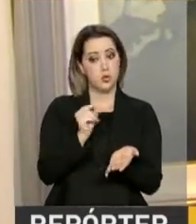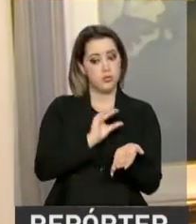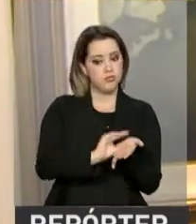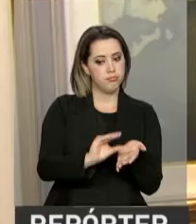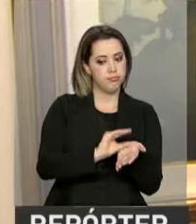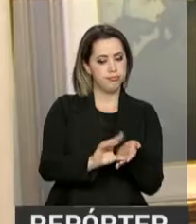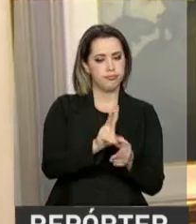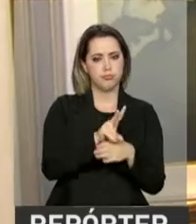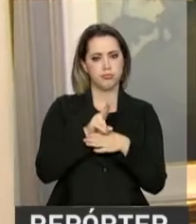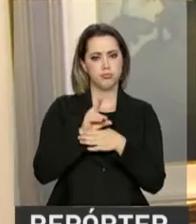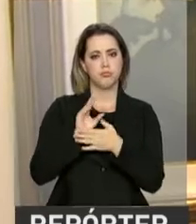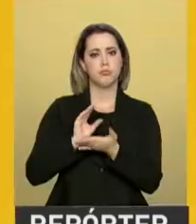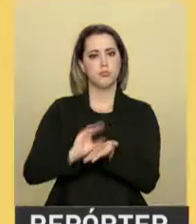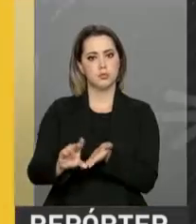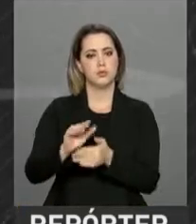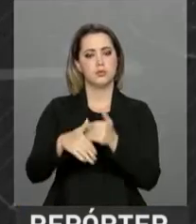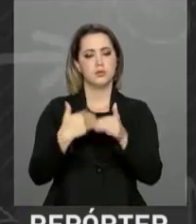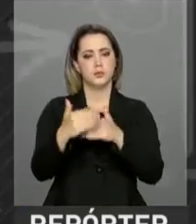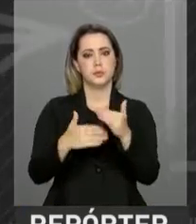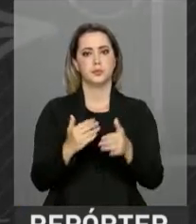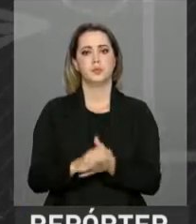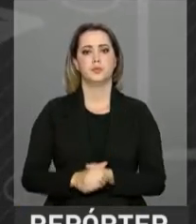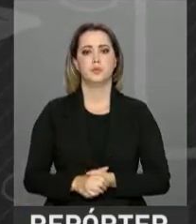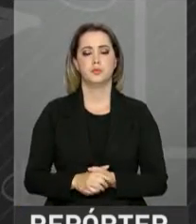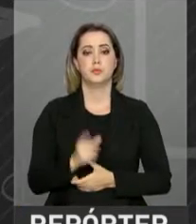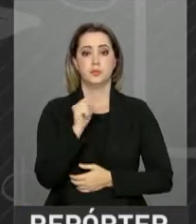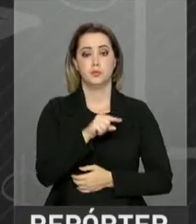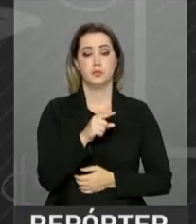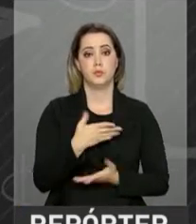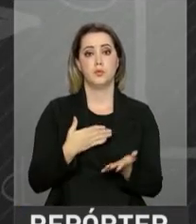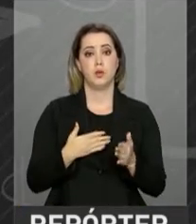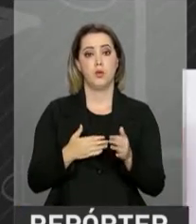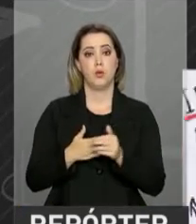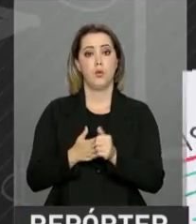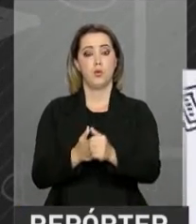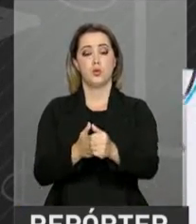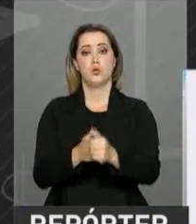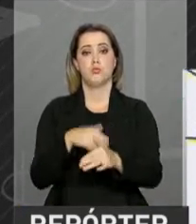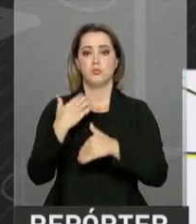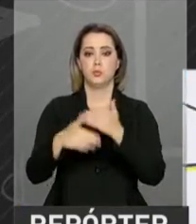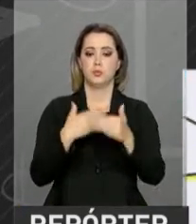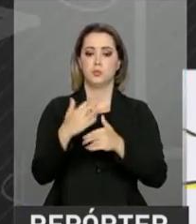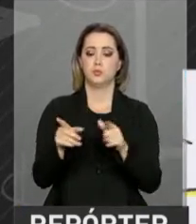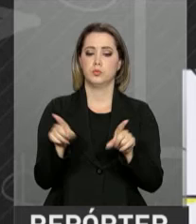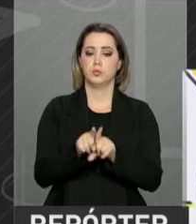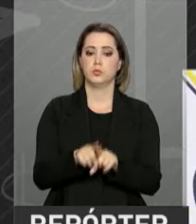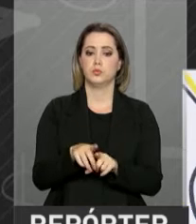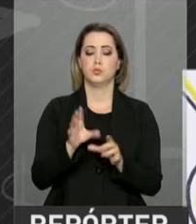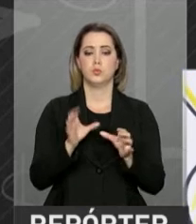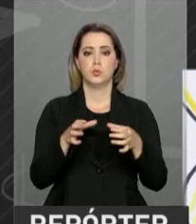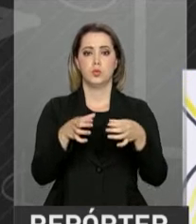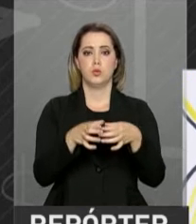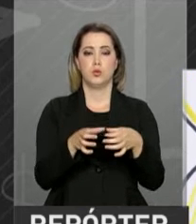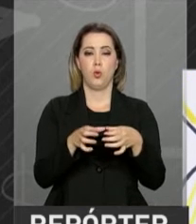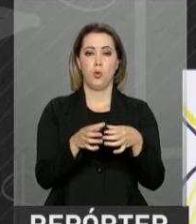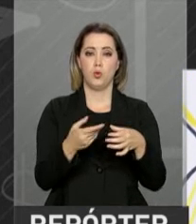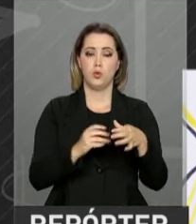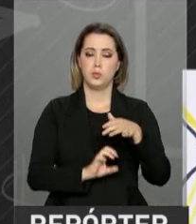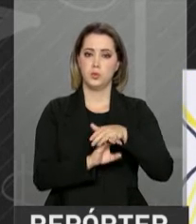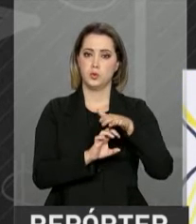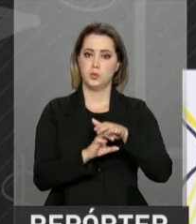essas empresas possam se desenvolver. No Brasil, as startups seguem avançando. Segundo a Associação Brasileira de Startups,